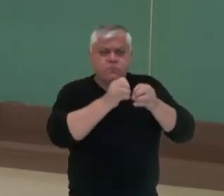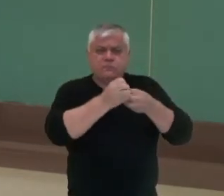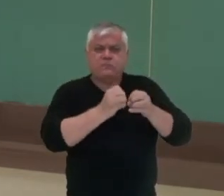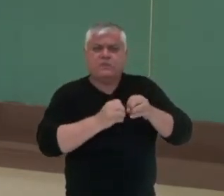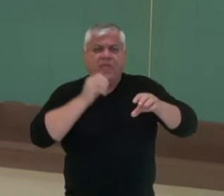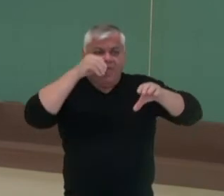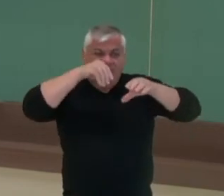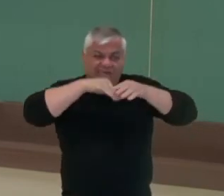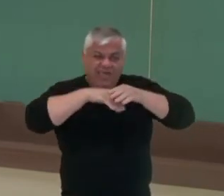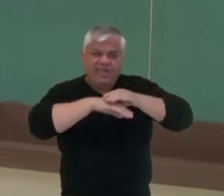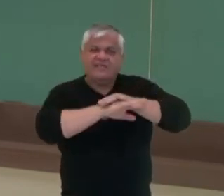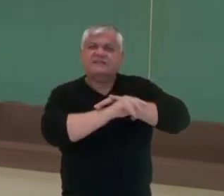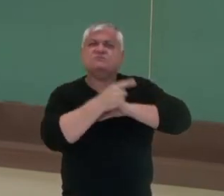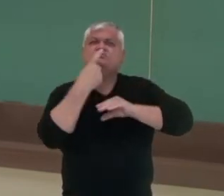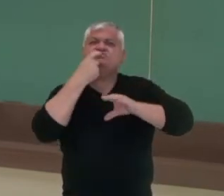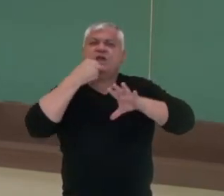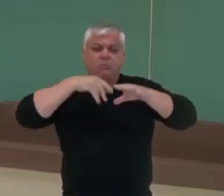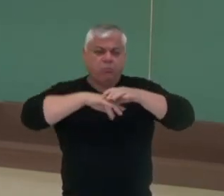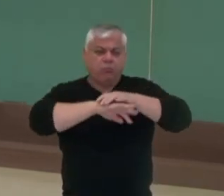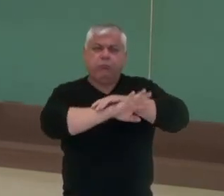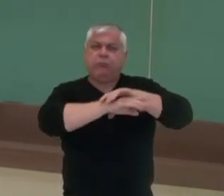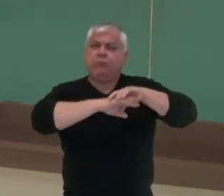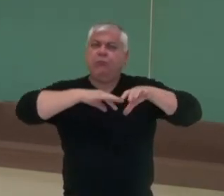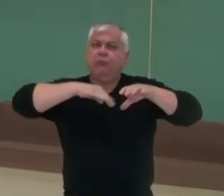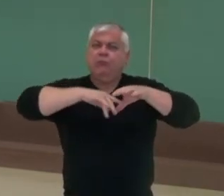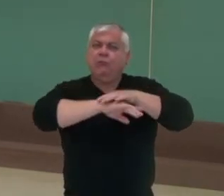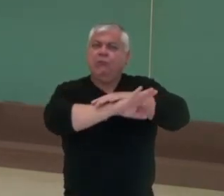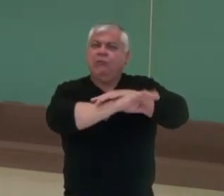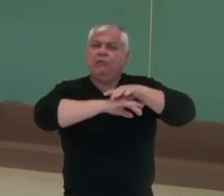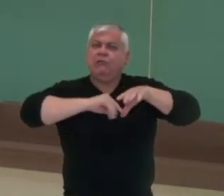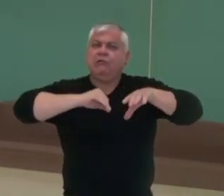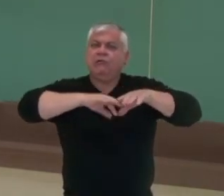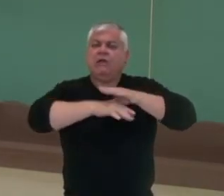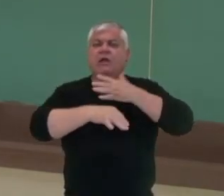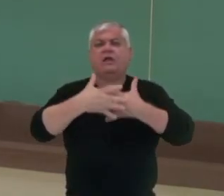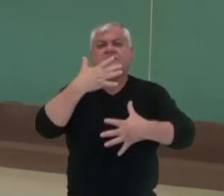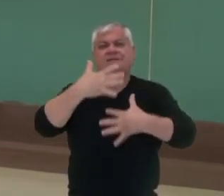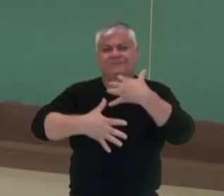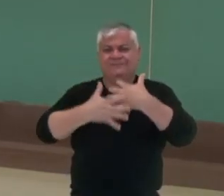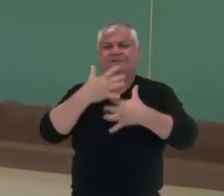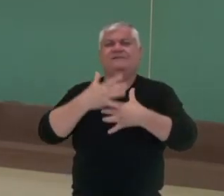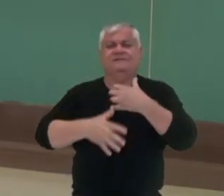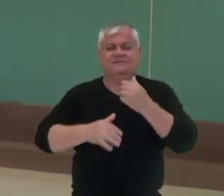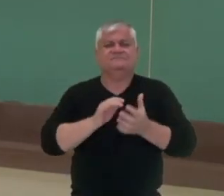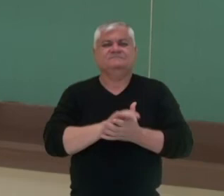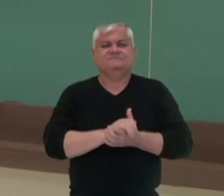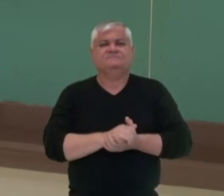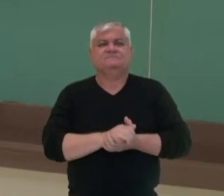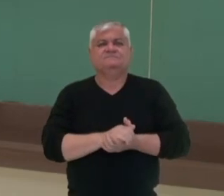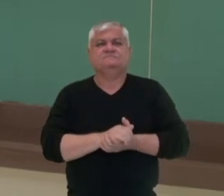sanguínea, ou então ela fica acumulando aqui, atrapalhando a produção das hemácias e das plaquetas.